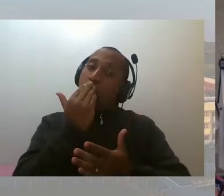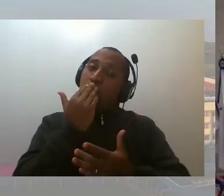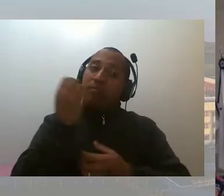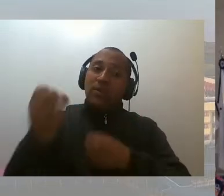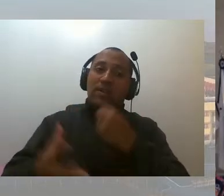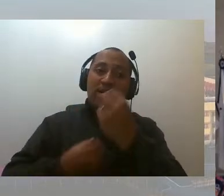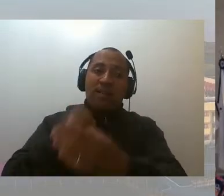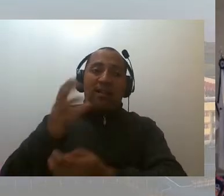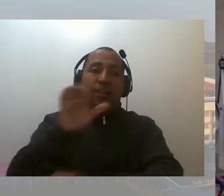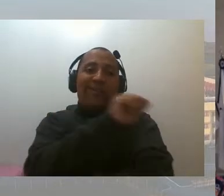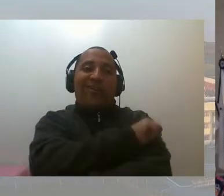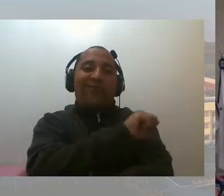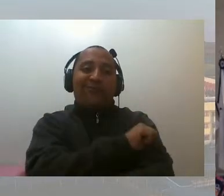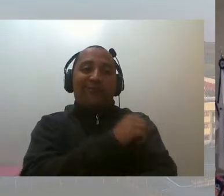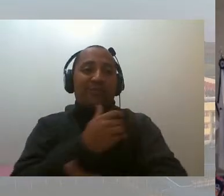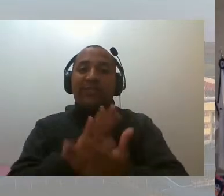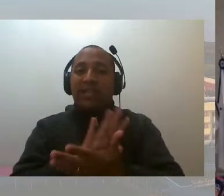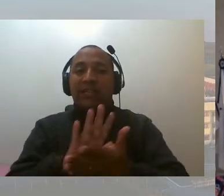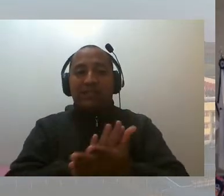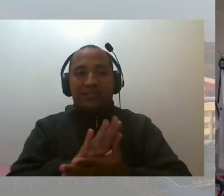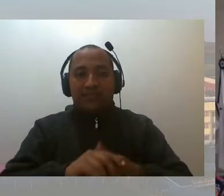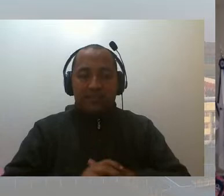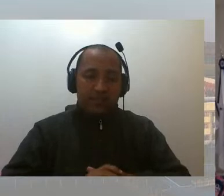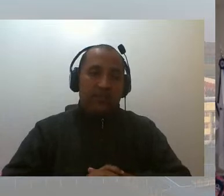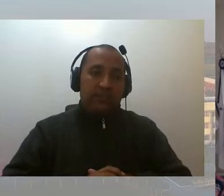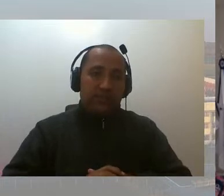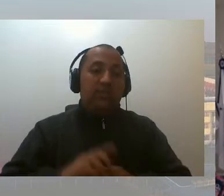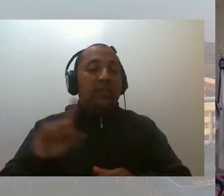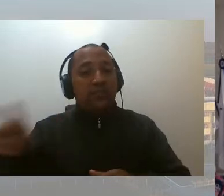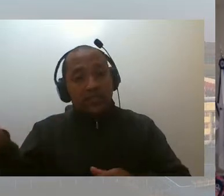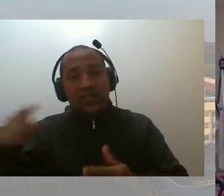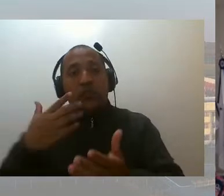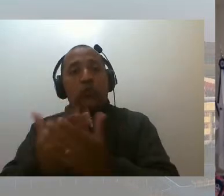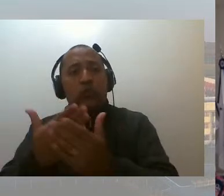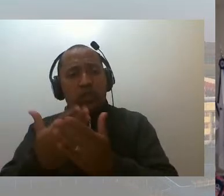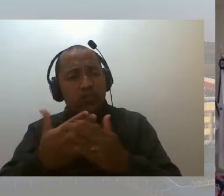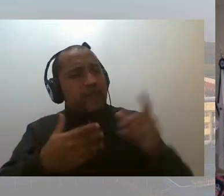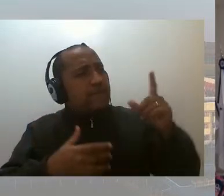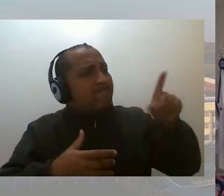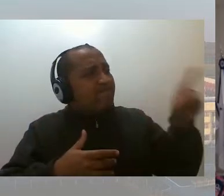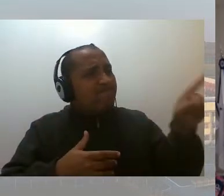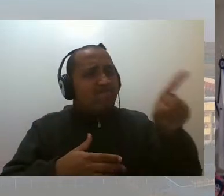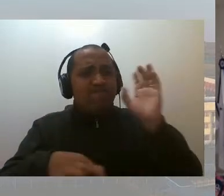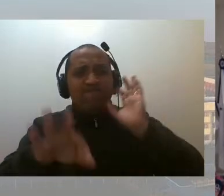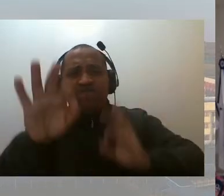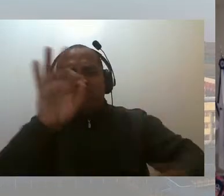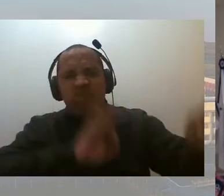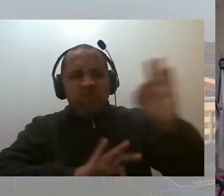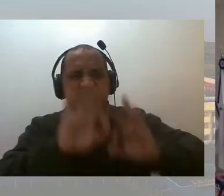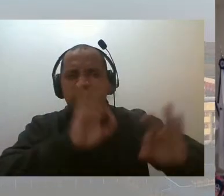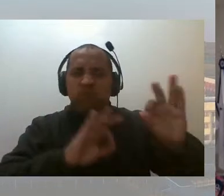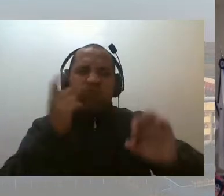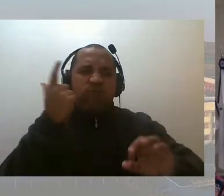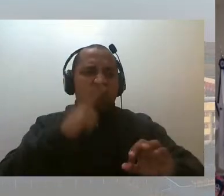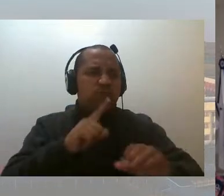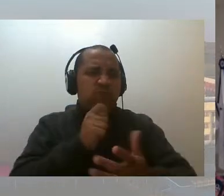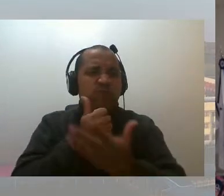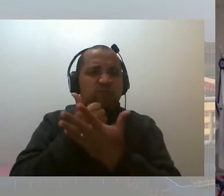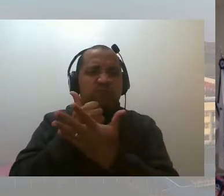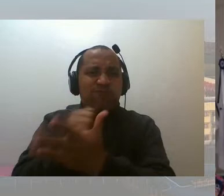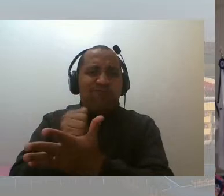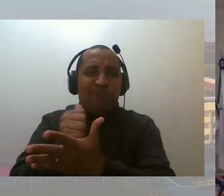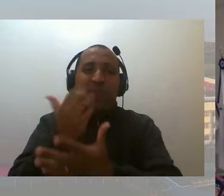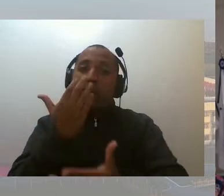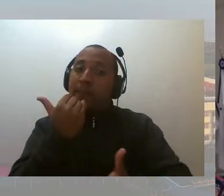estudantes. Mais uma vez, foram os estudantes que organizaram para garantir a alimentação dos estudantes